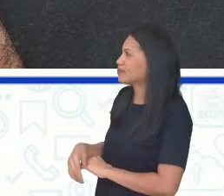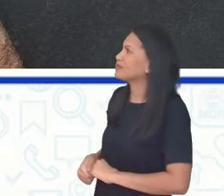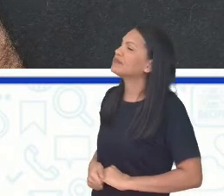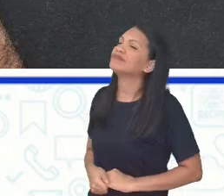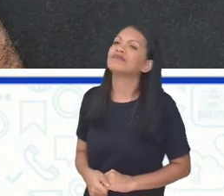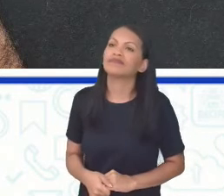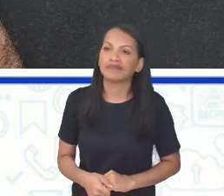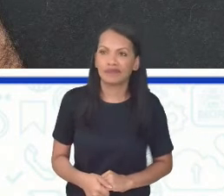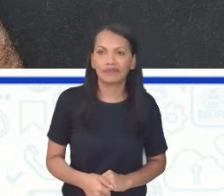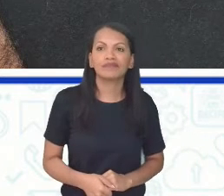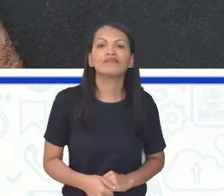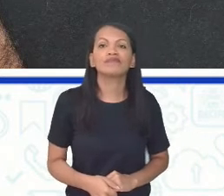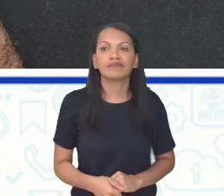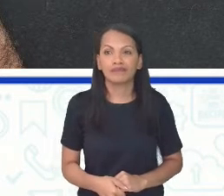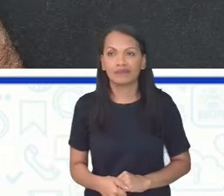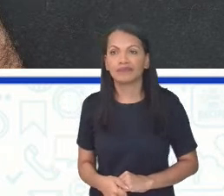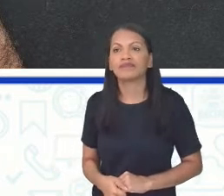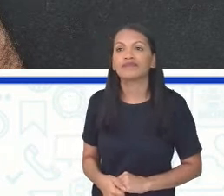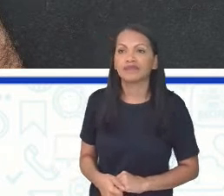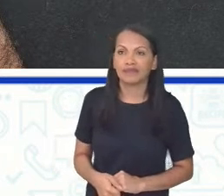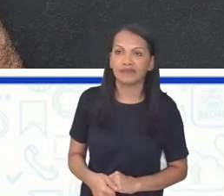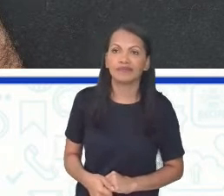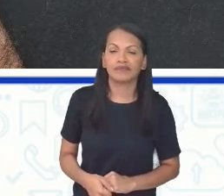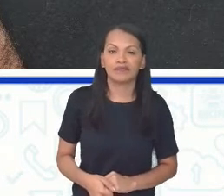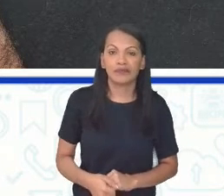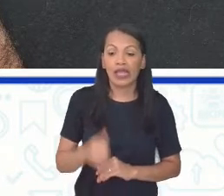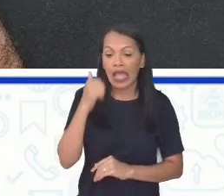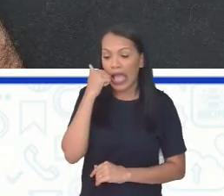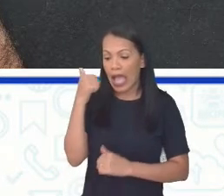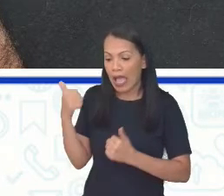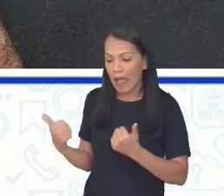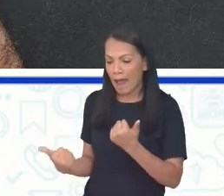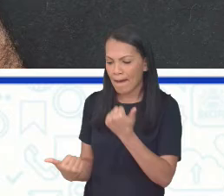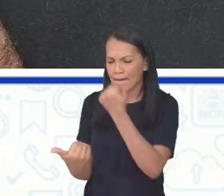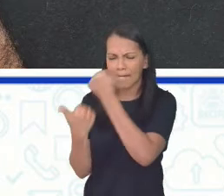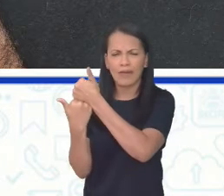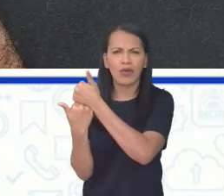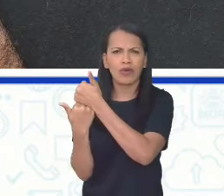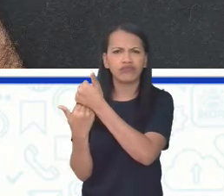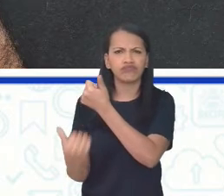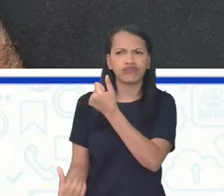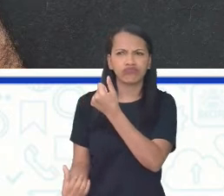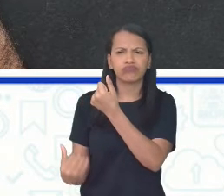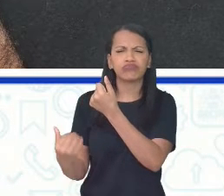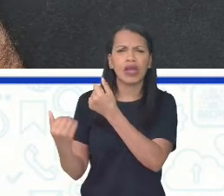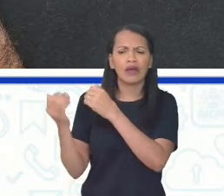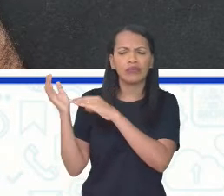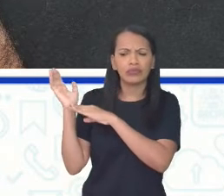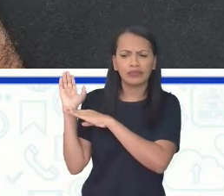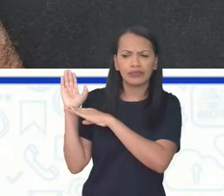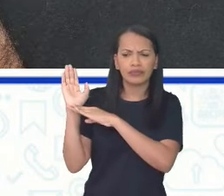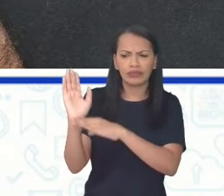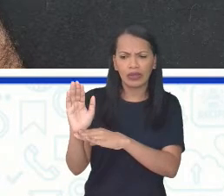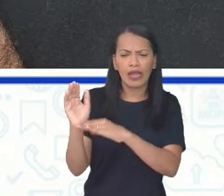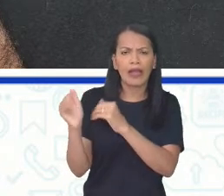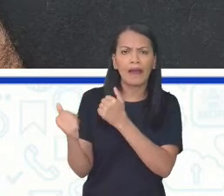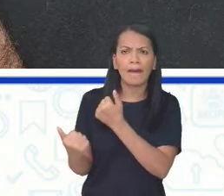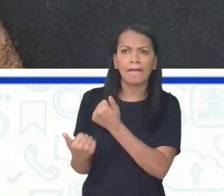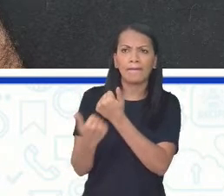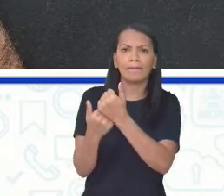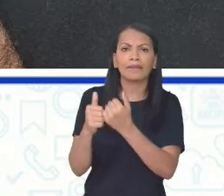aqui, apoio, não é? Suporte. Lembra de um exemplo que eu falei, não é? Quando alguém diz assim, não